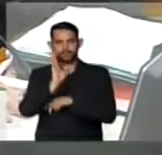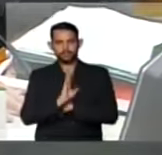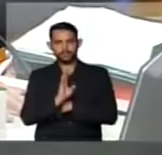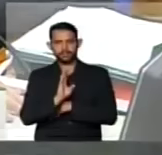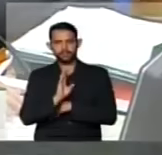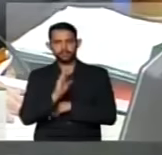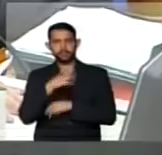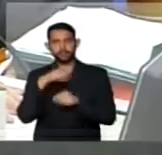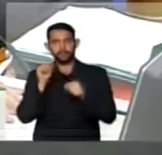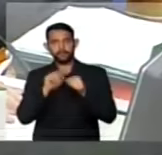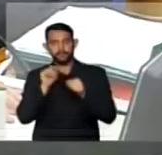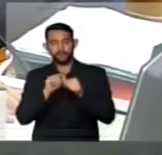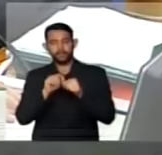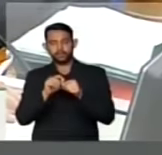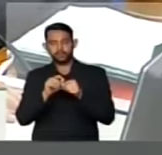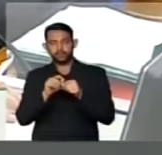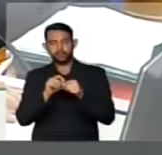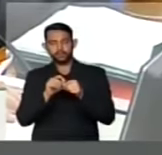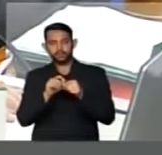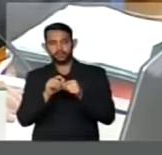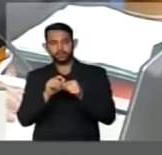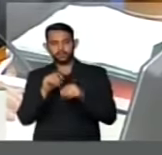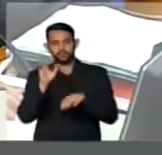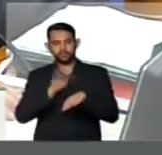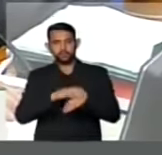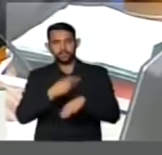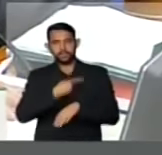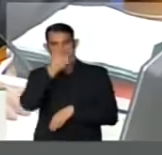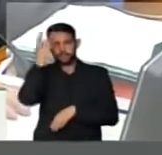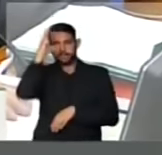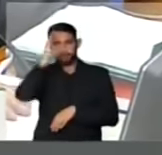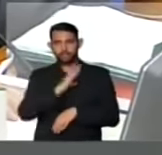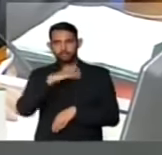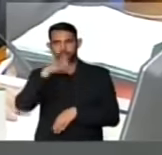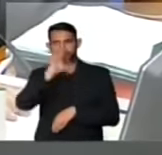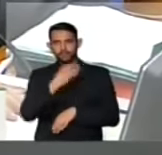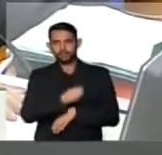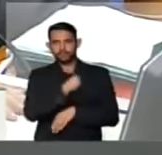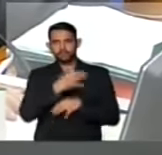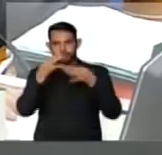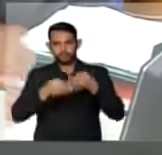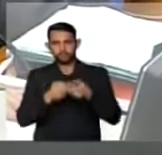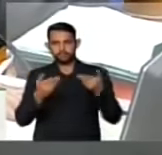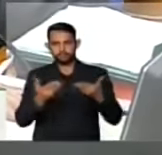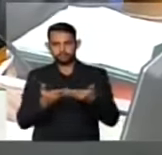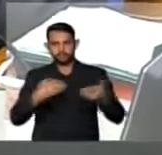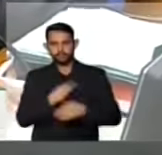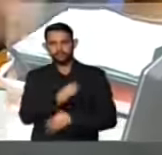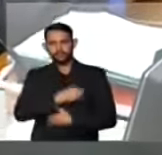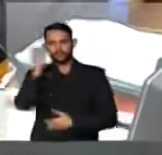que exercita a sua plena cidadania por um Brasil digno e justo. Viva o Brasil!